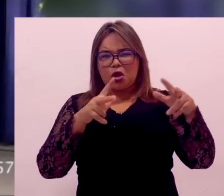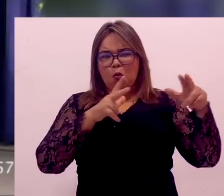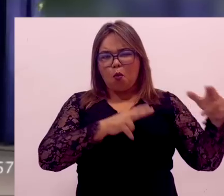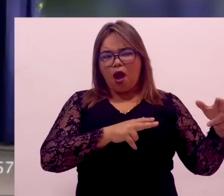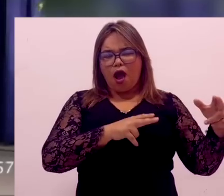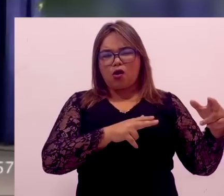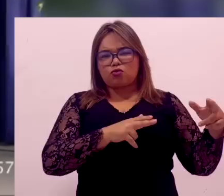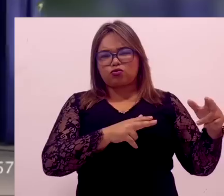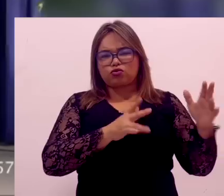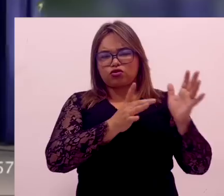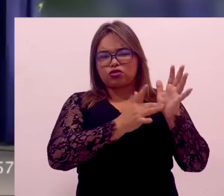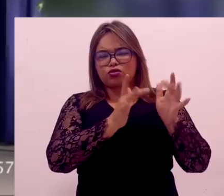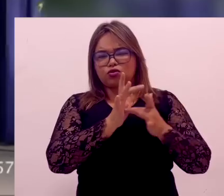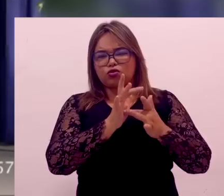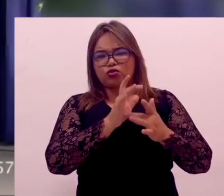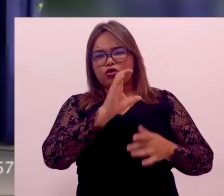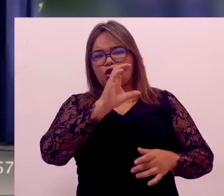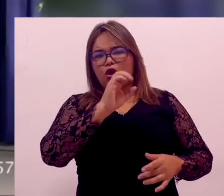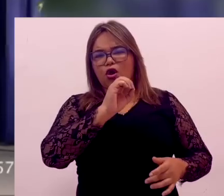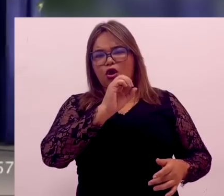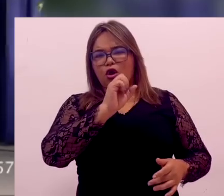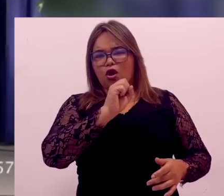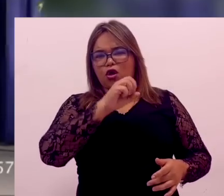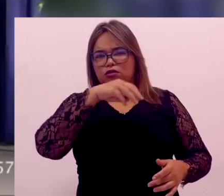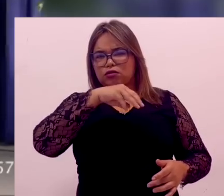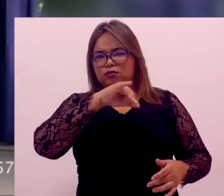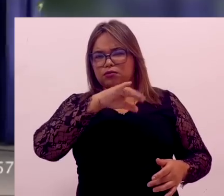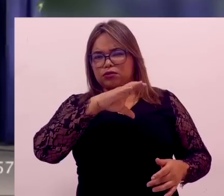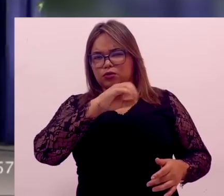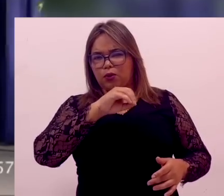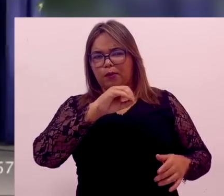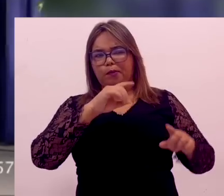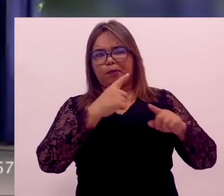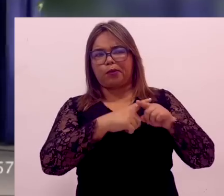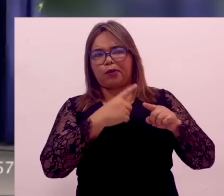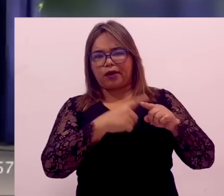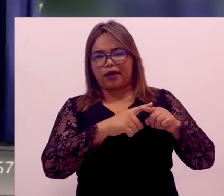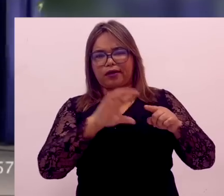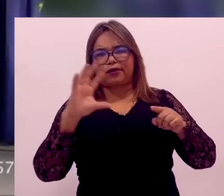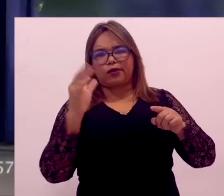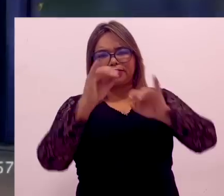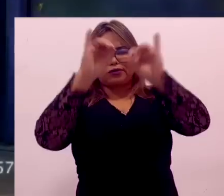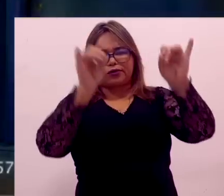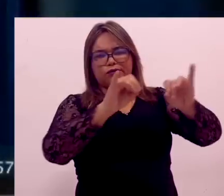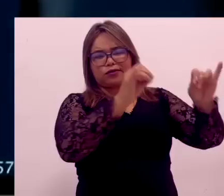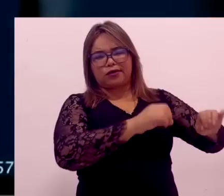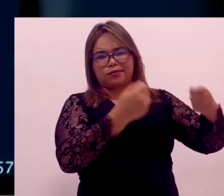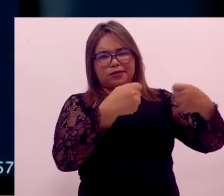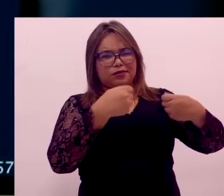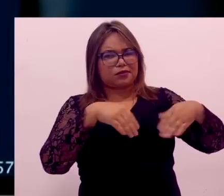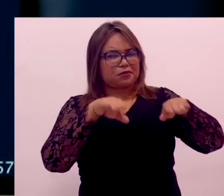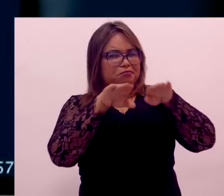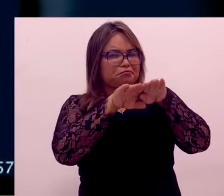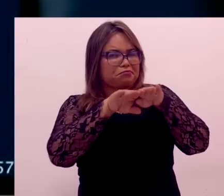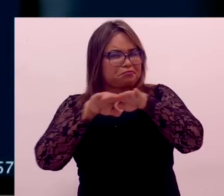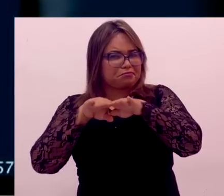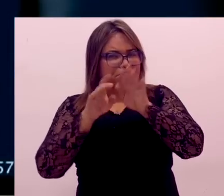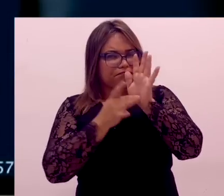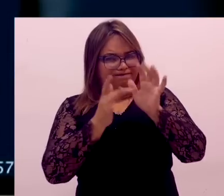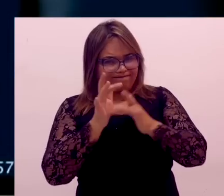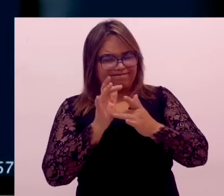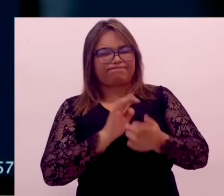do Cristo cósmico para acomodar todos os que querem ser iguais a Ele. De acordo